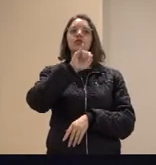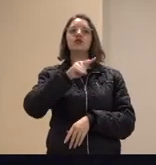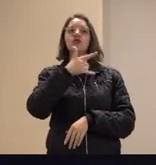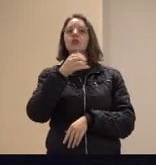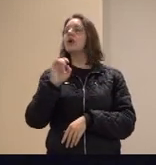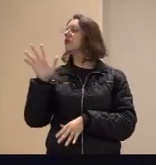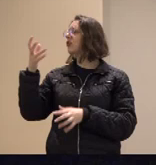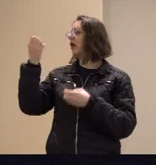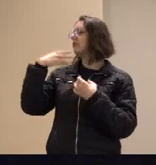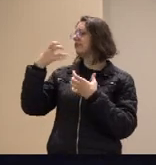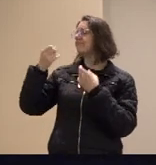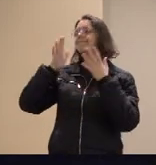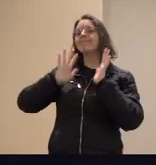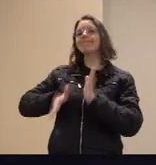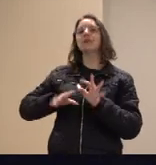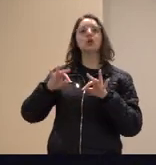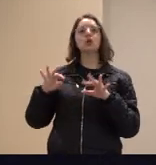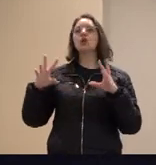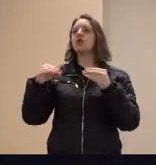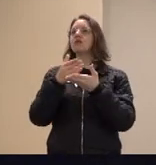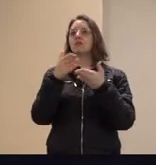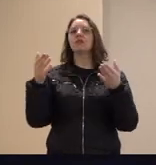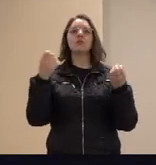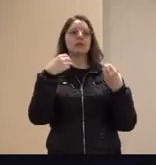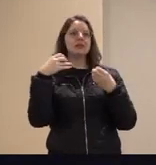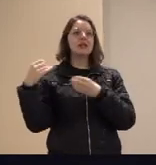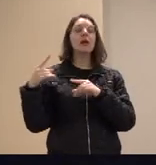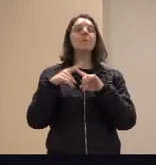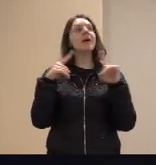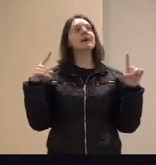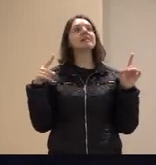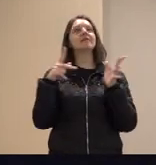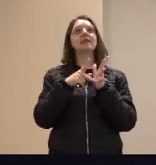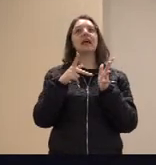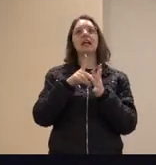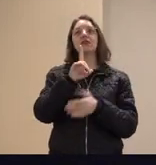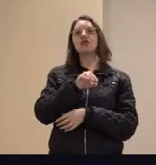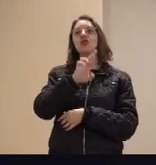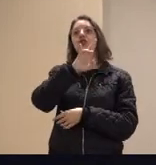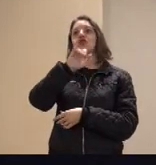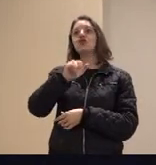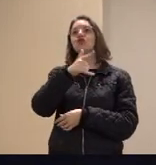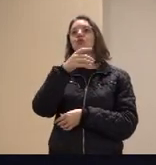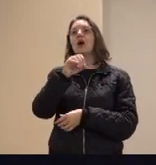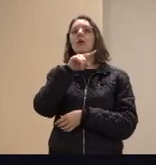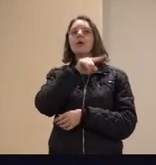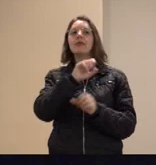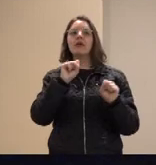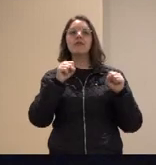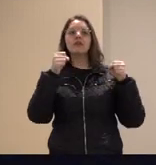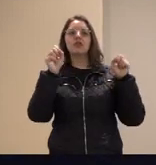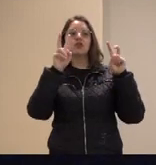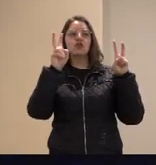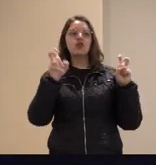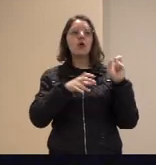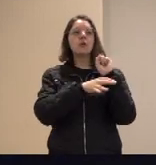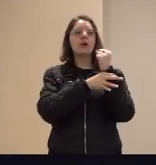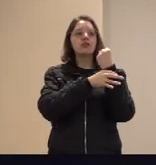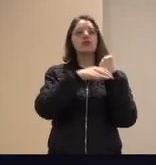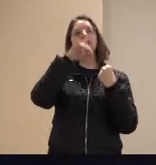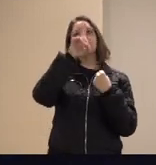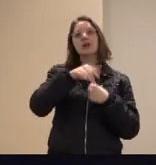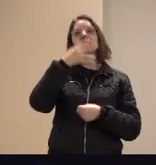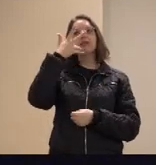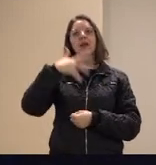já me ensinou muito, como todos, mas é um grande defensor, né, das garantias e direitos das crianças